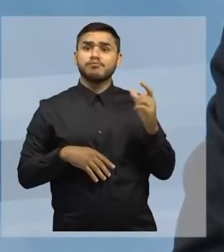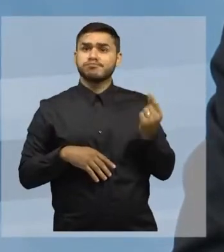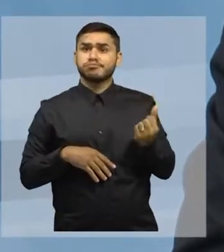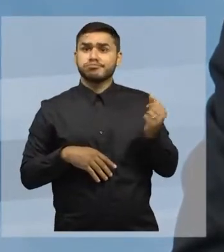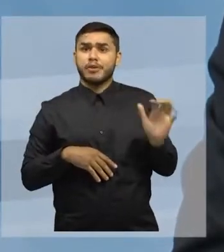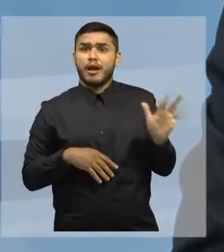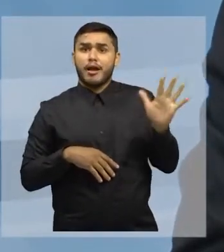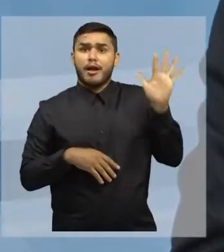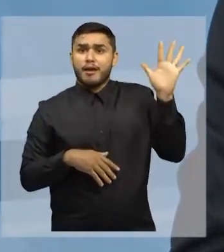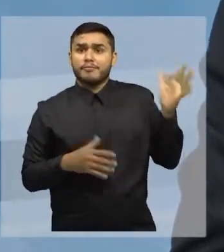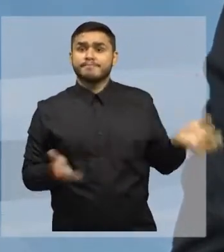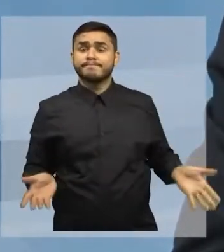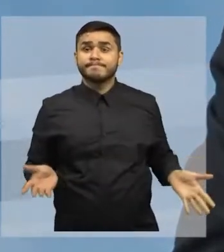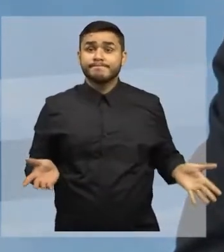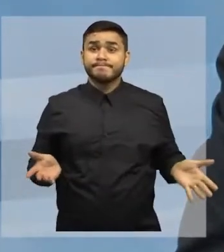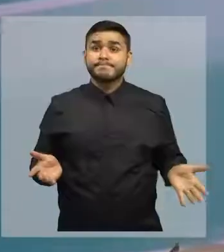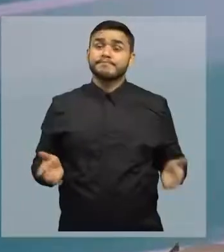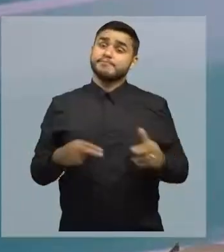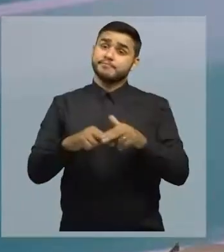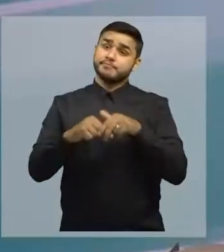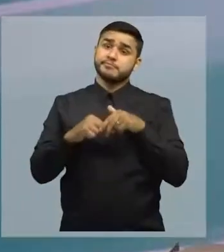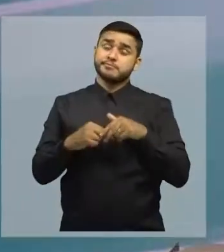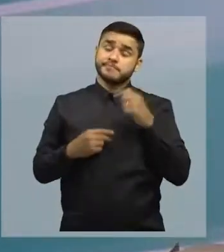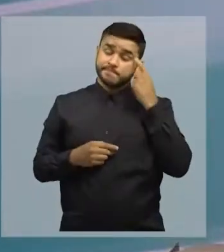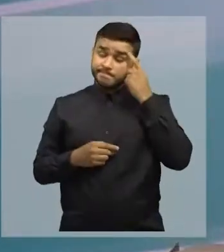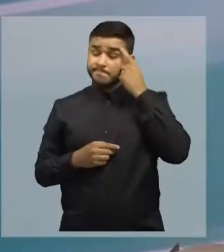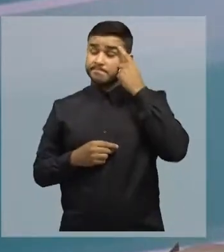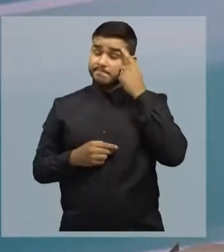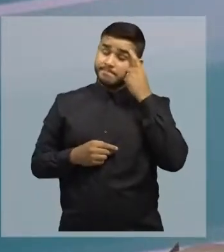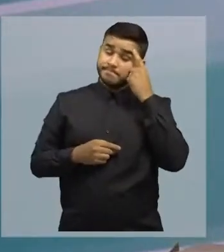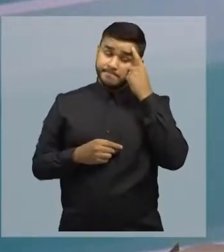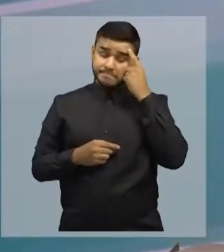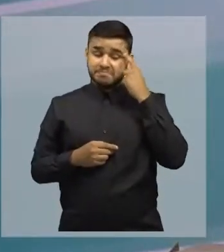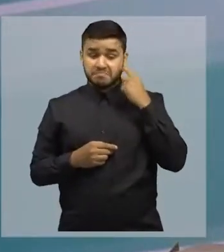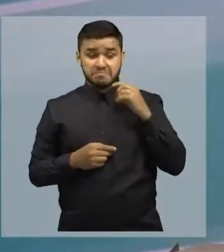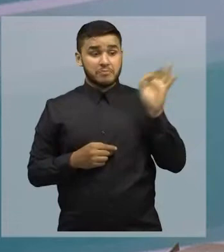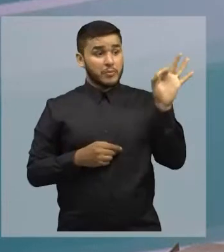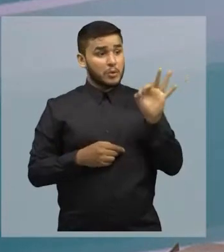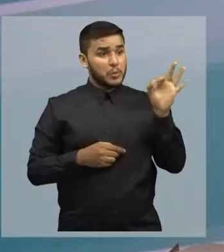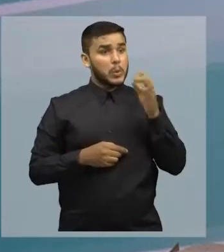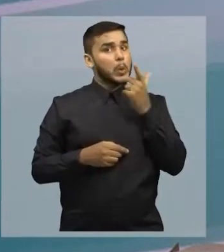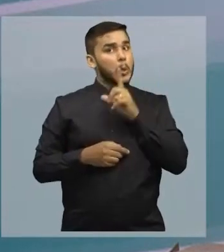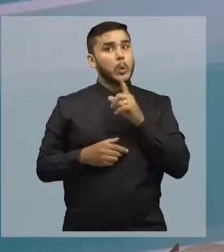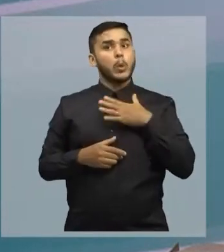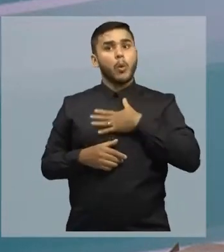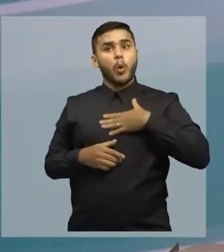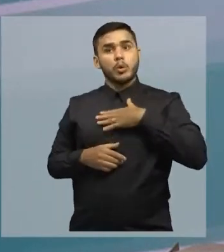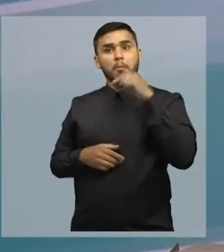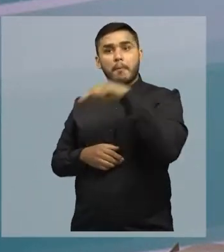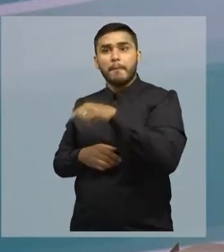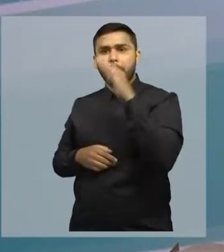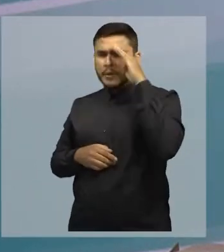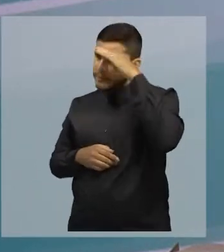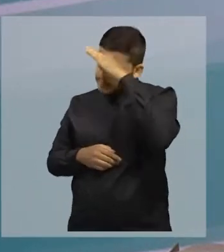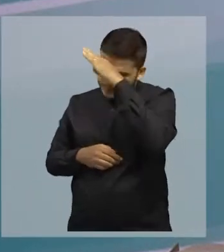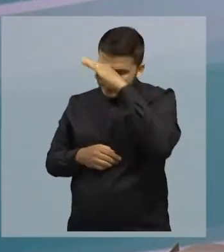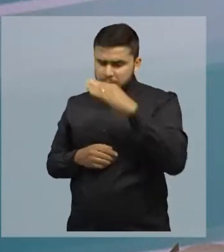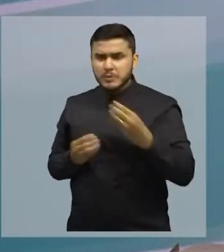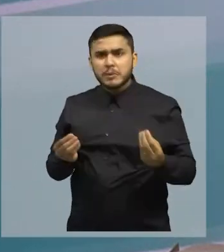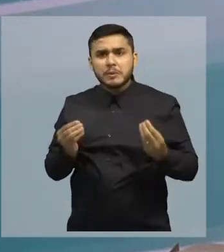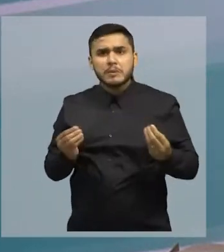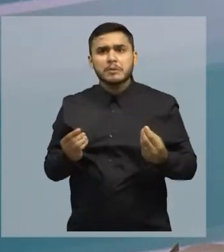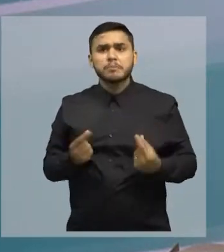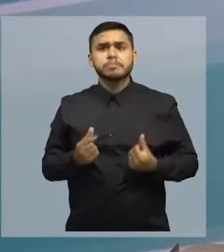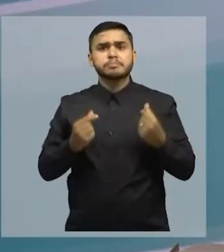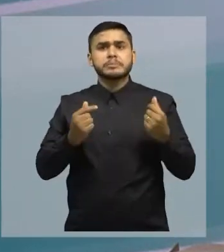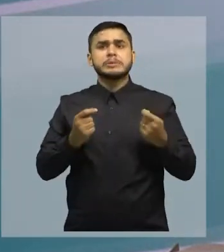Então, eu acho estranho ainda ter esse percentual aí com essa condição econômica deteriorada que tem e a incapacidade de fazer